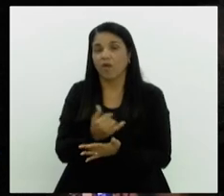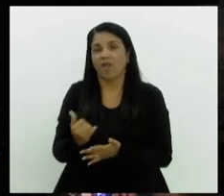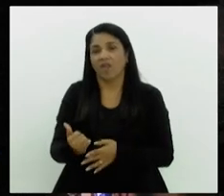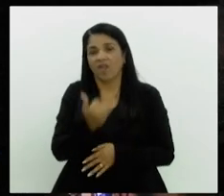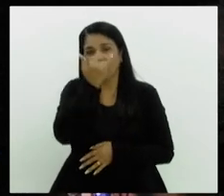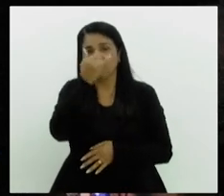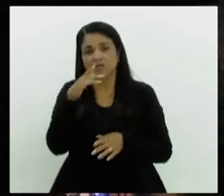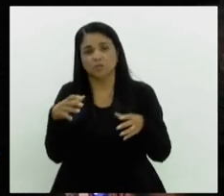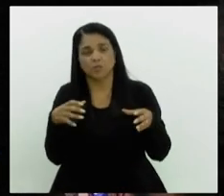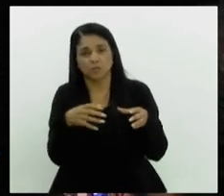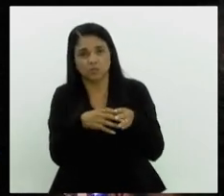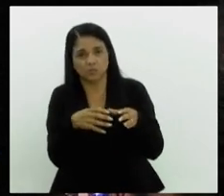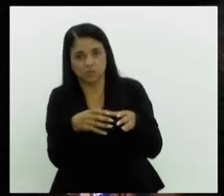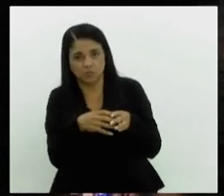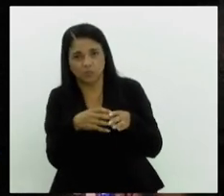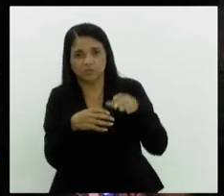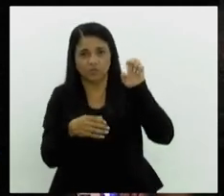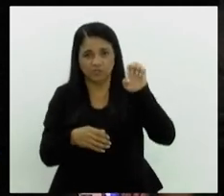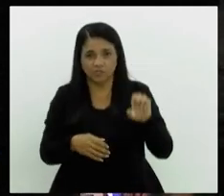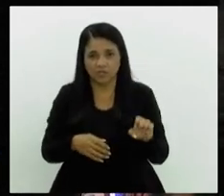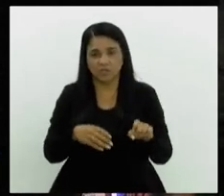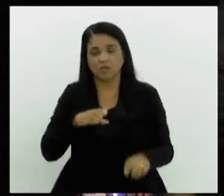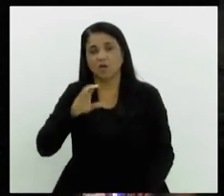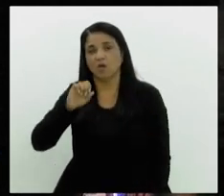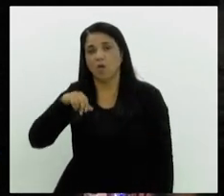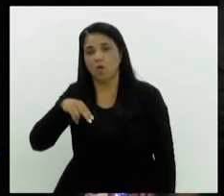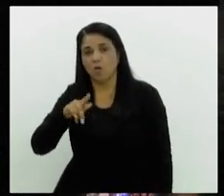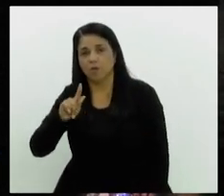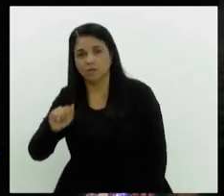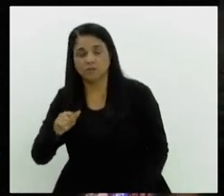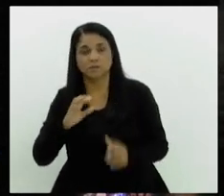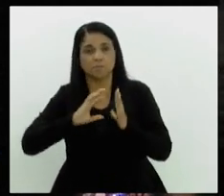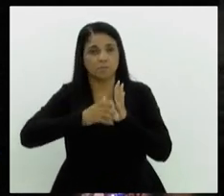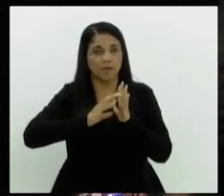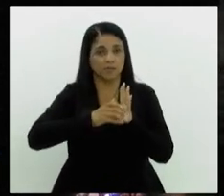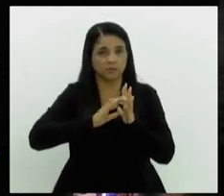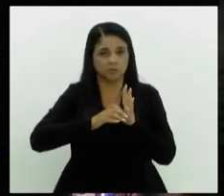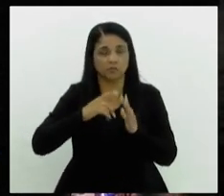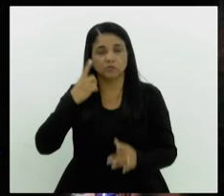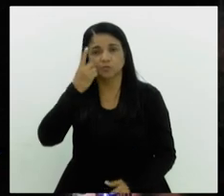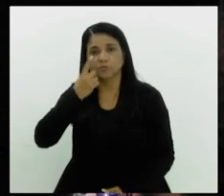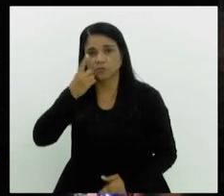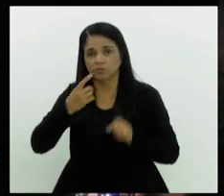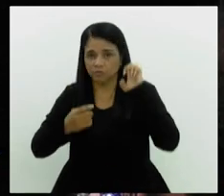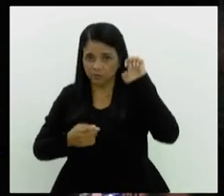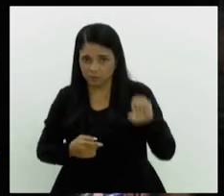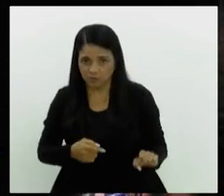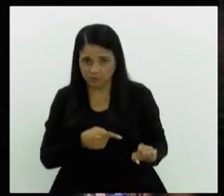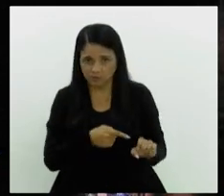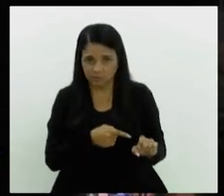esses coletivos, por essas ONGs, por esses partidos e políticos de esquerda.